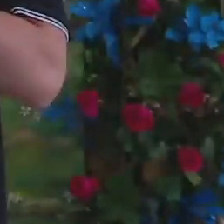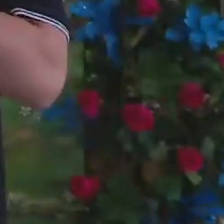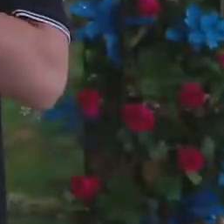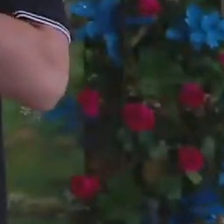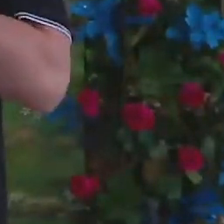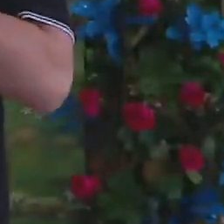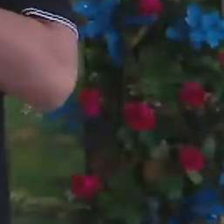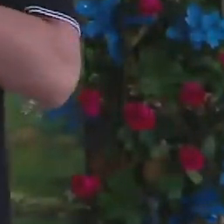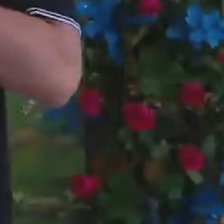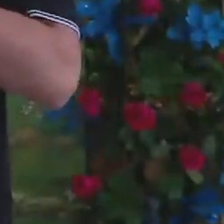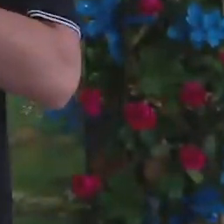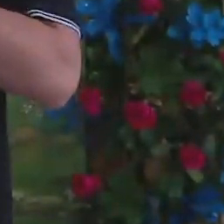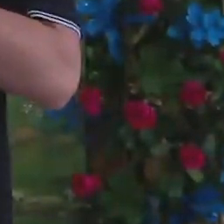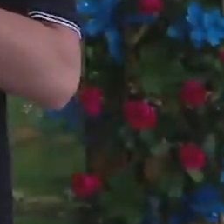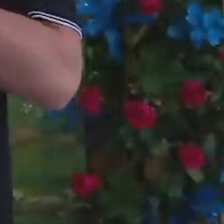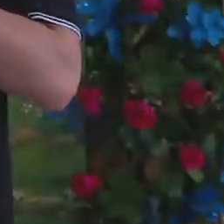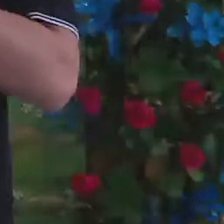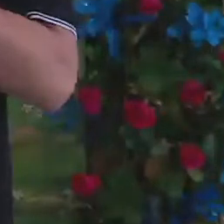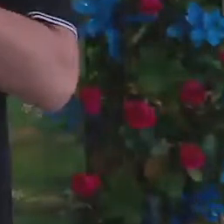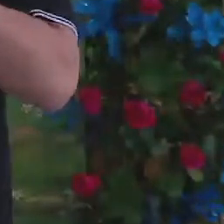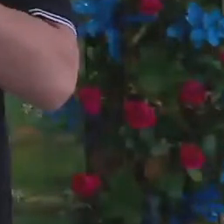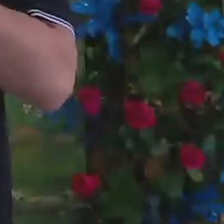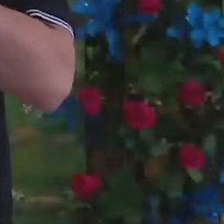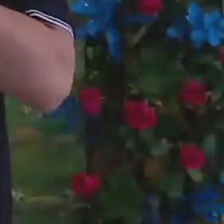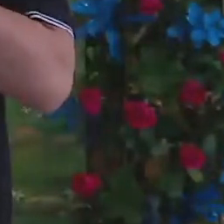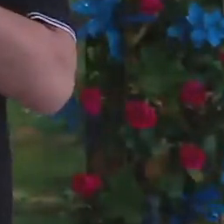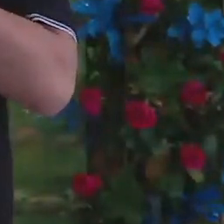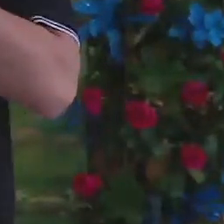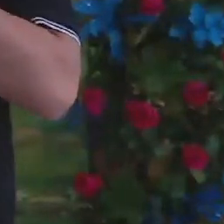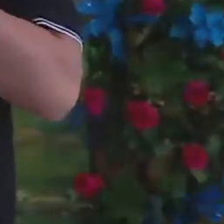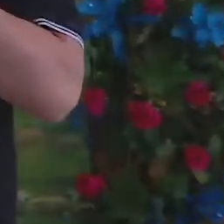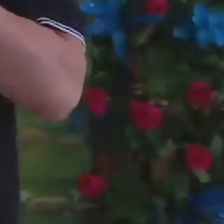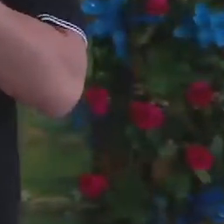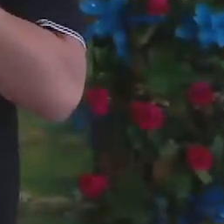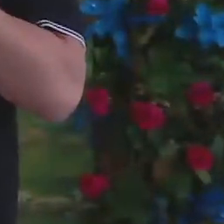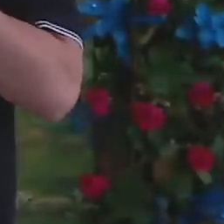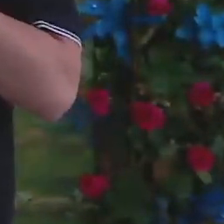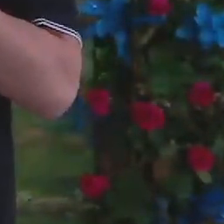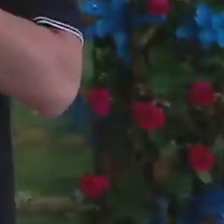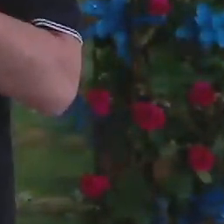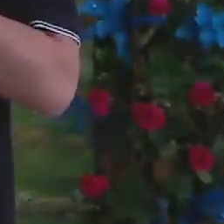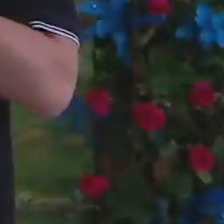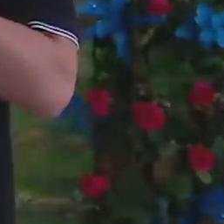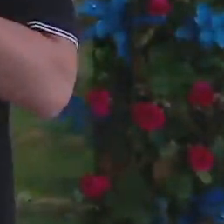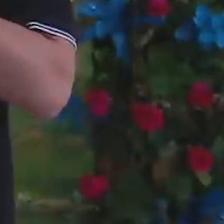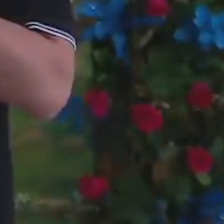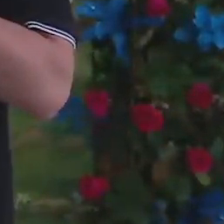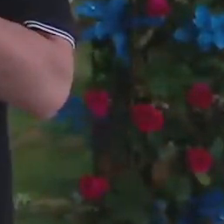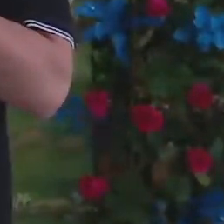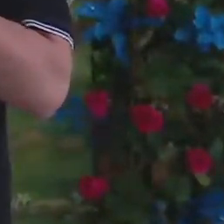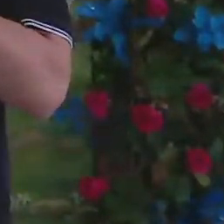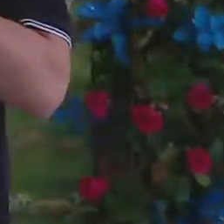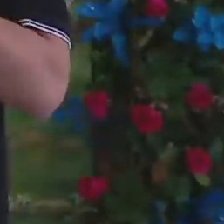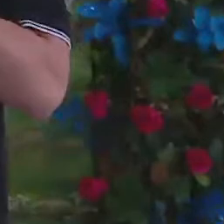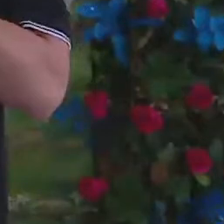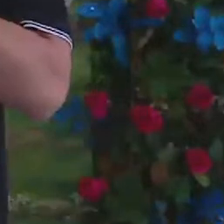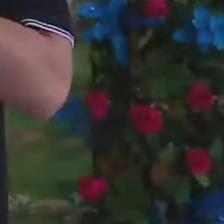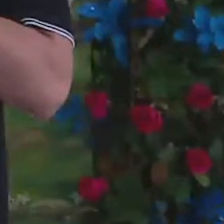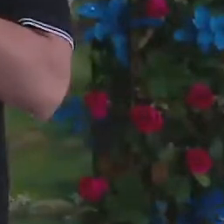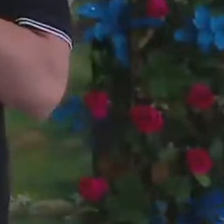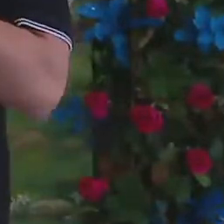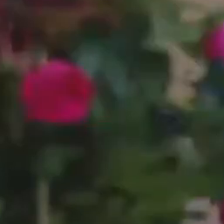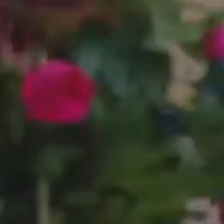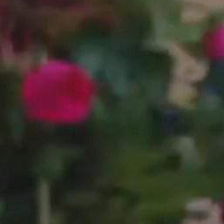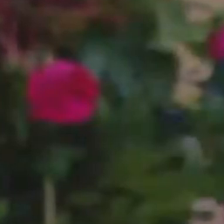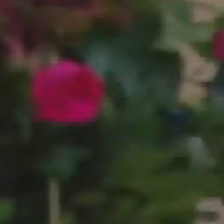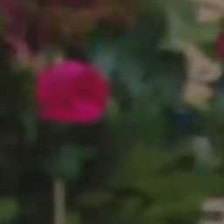rádios Evangelizar. Neste momento, nós vamos colocar aos pés de Nossa Senhora de Guadalupe as tuas intenções.